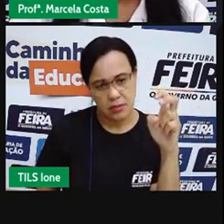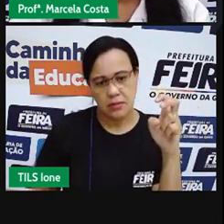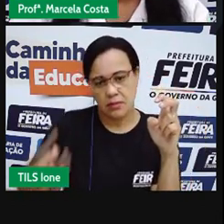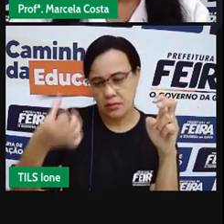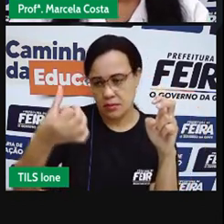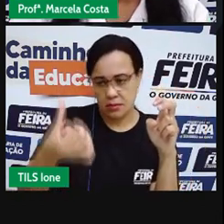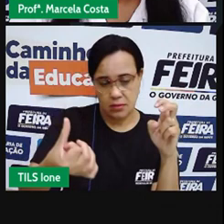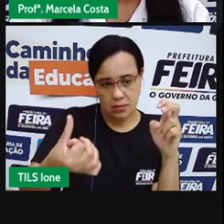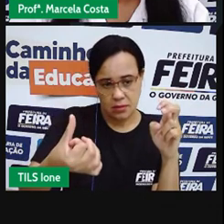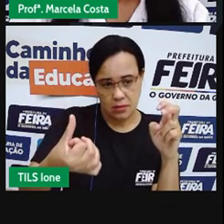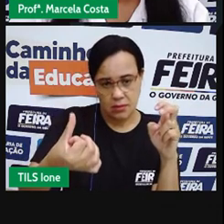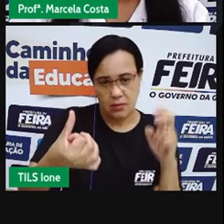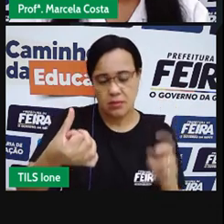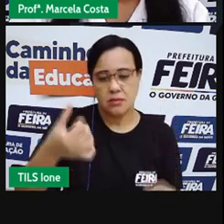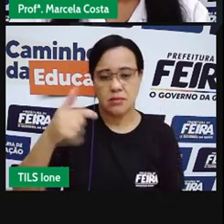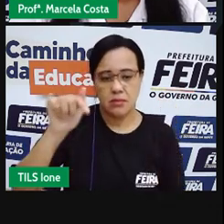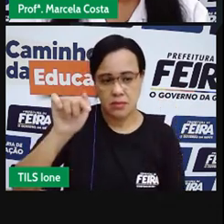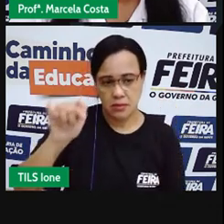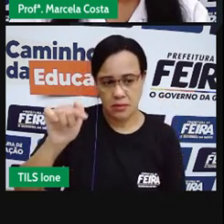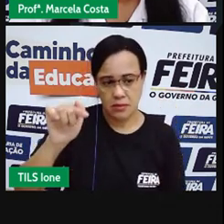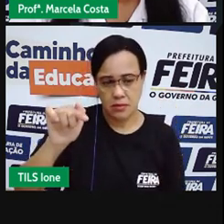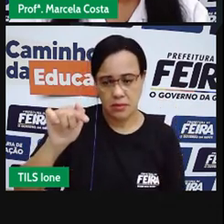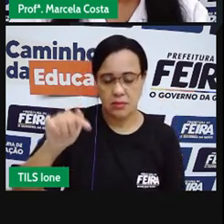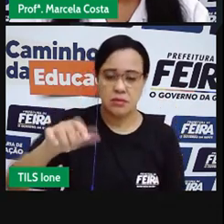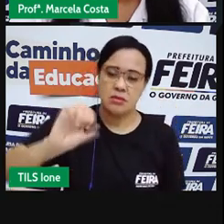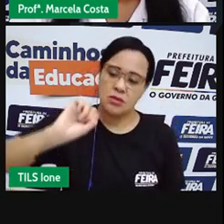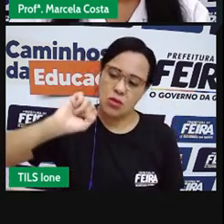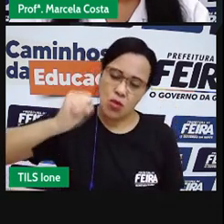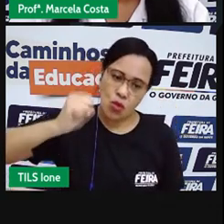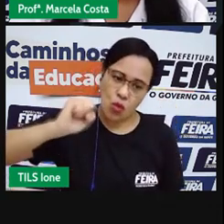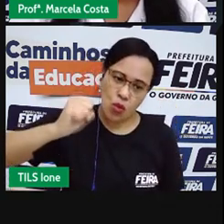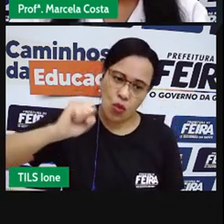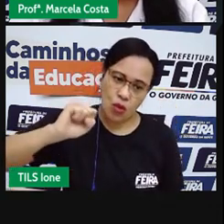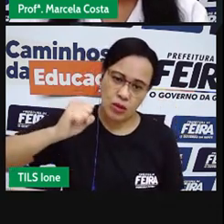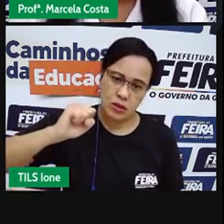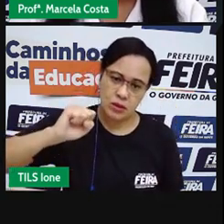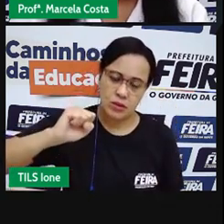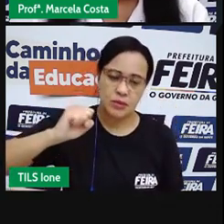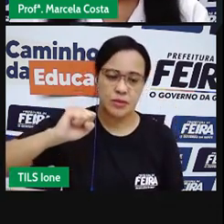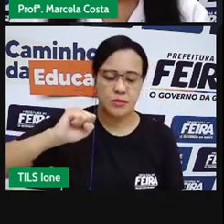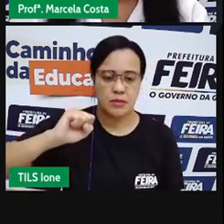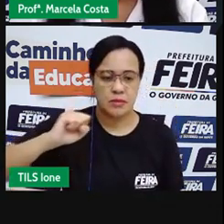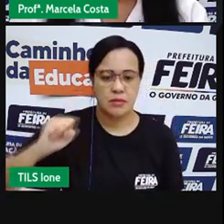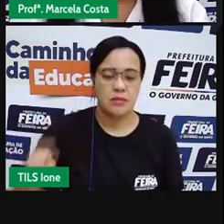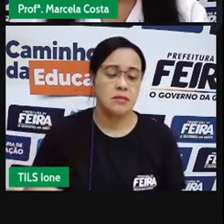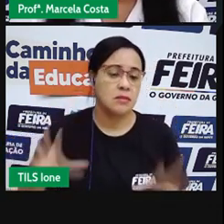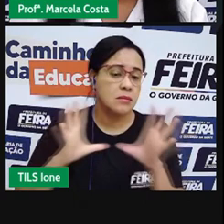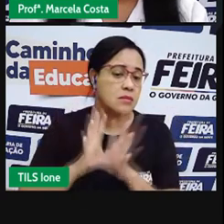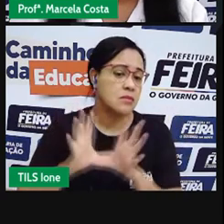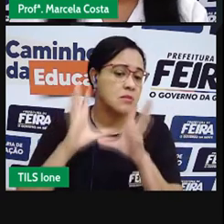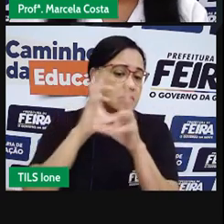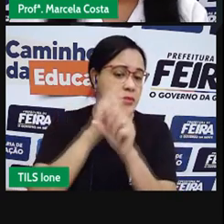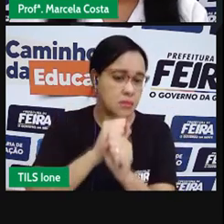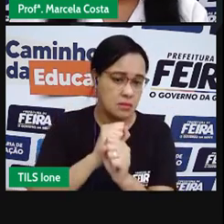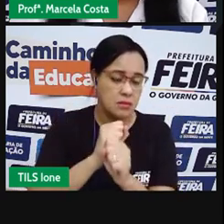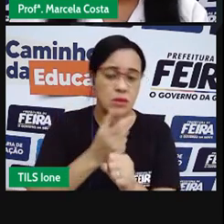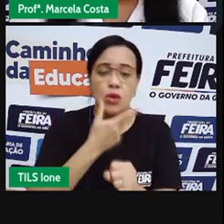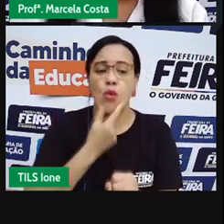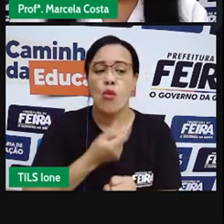cinco, seis, sete, oito. Então, o fazendeiro